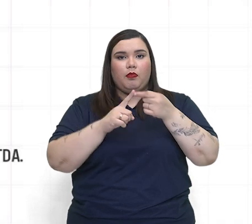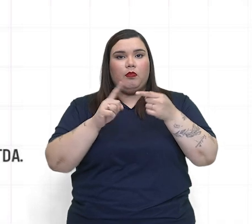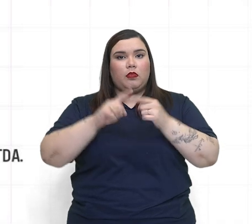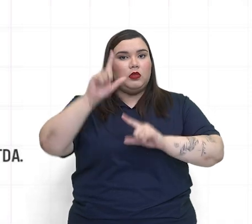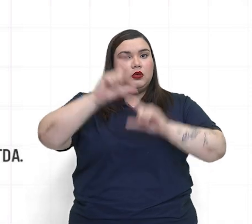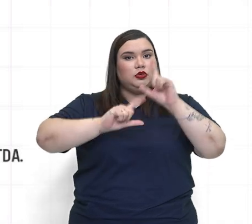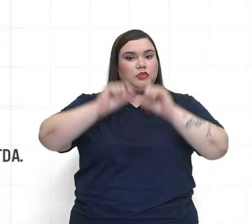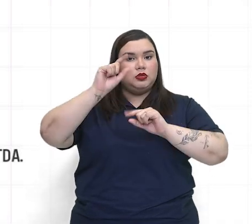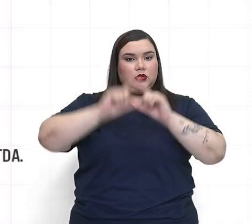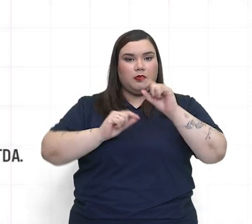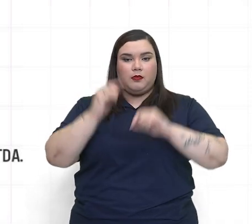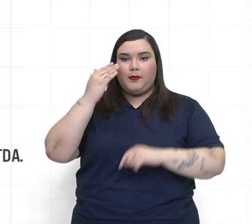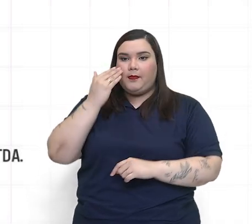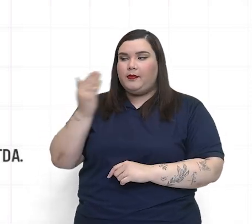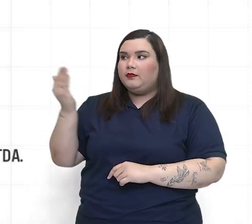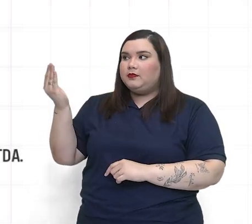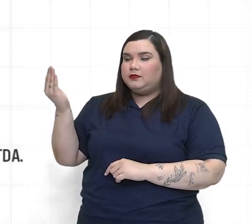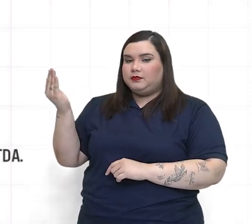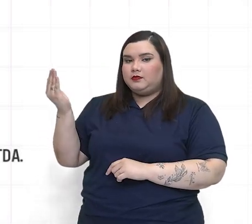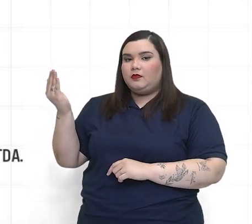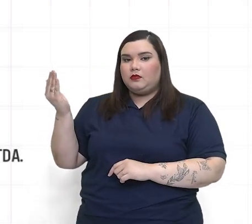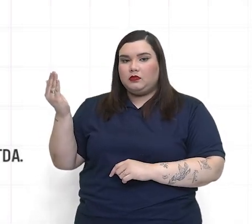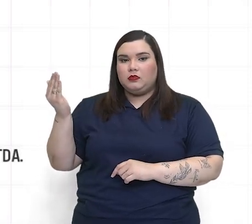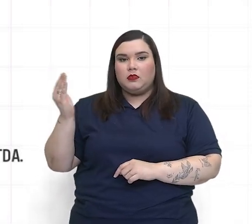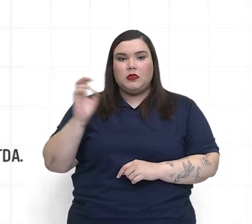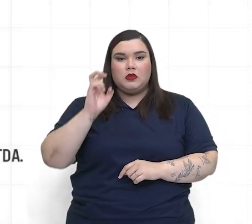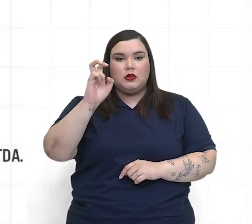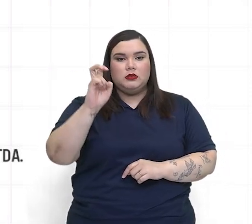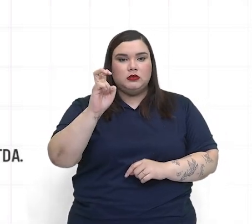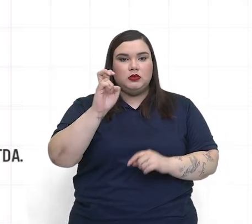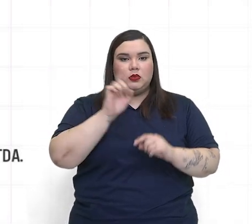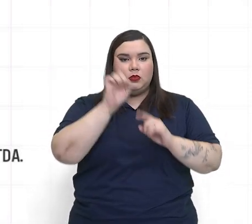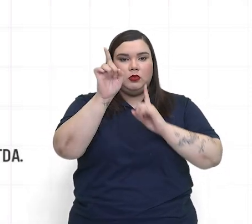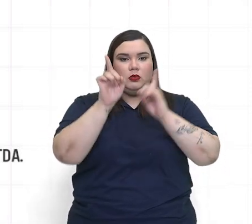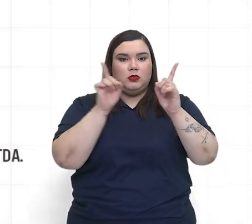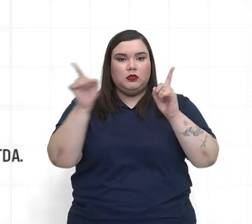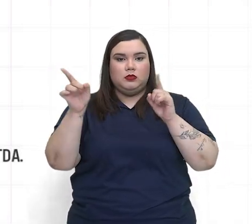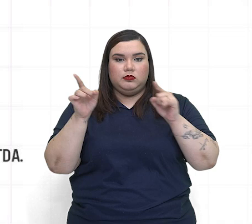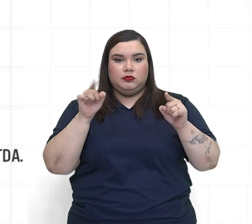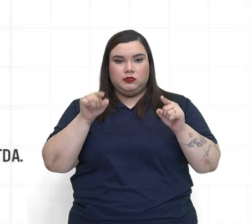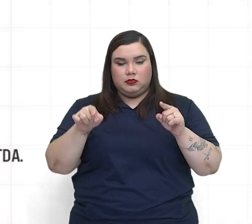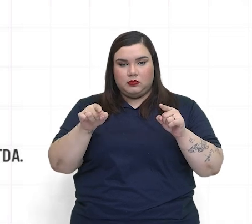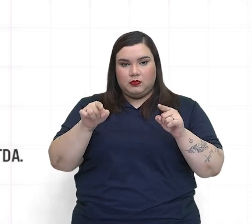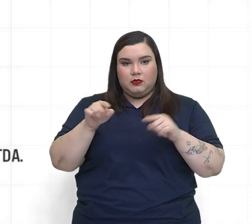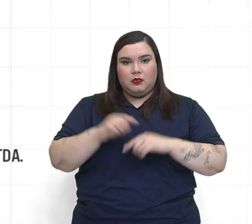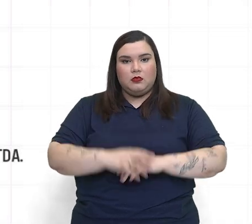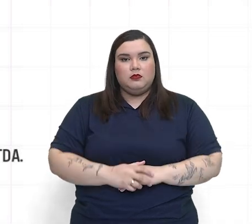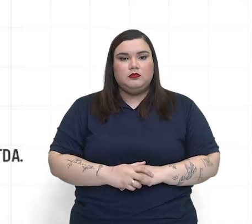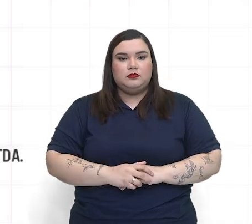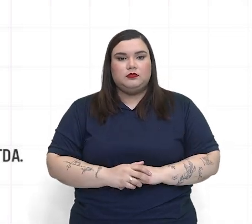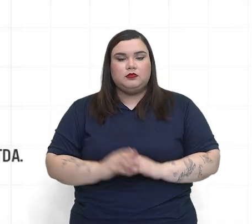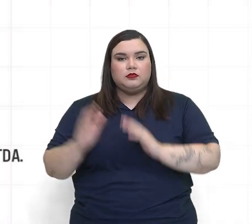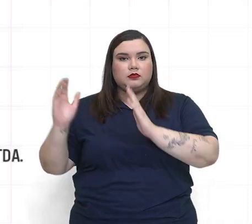né, com 5 pontas, né? Aí temos aqui um